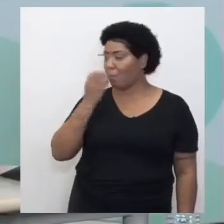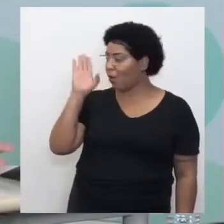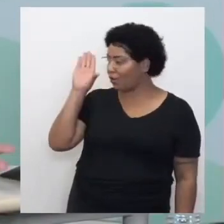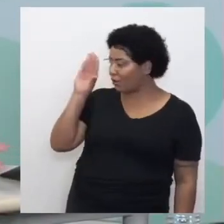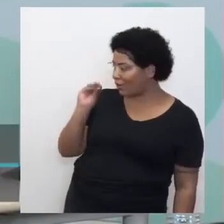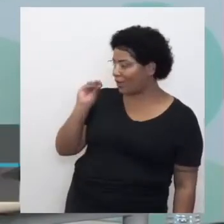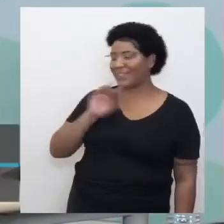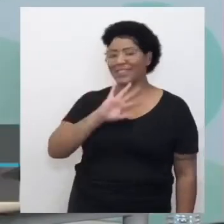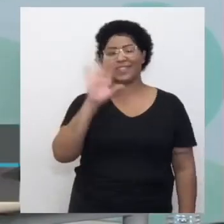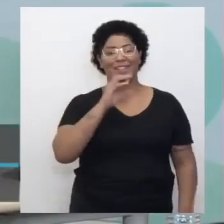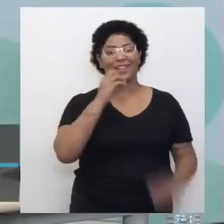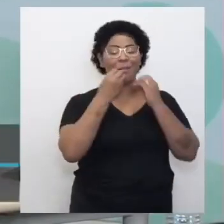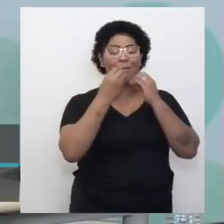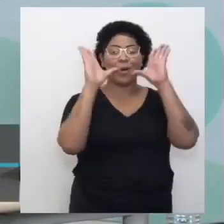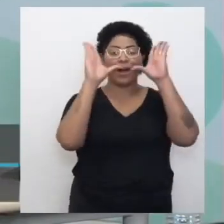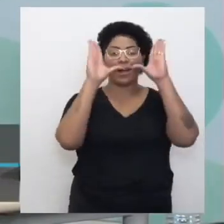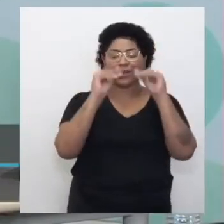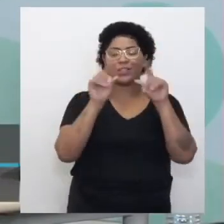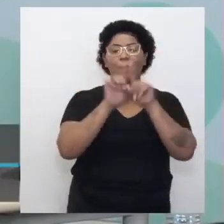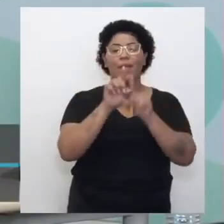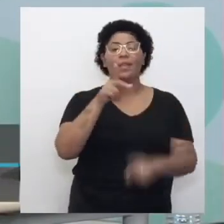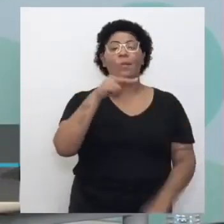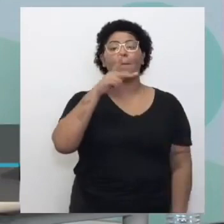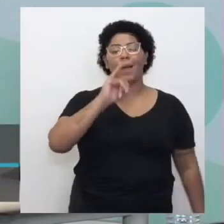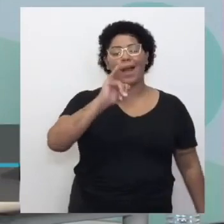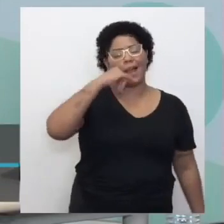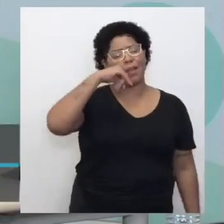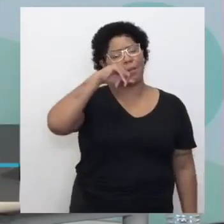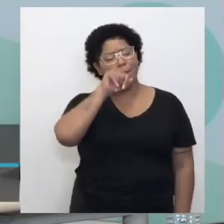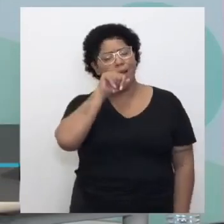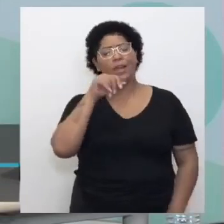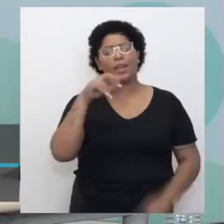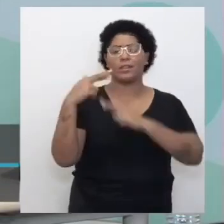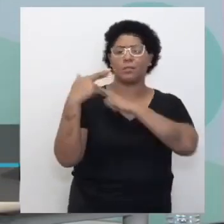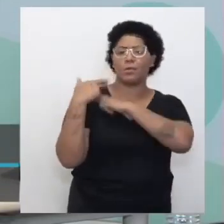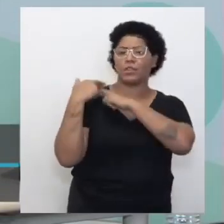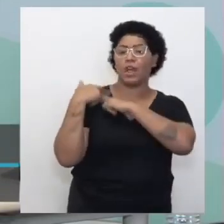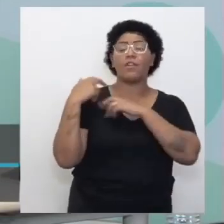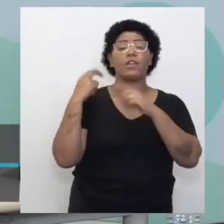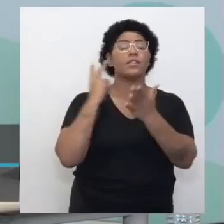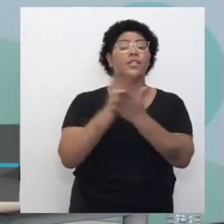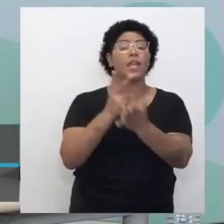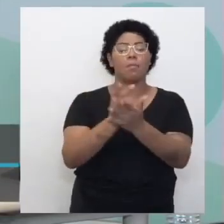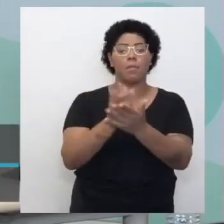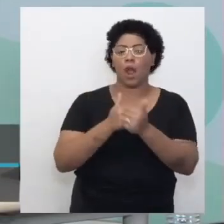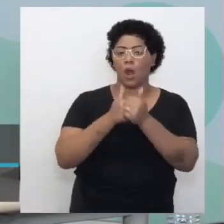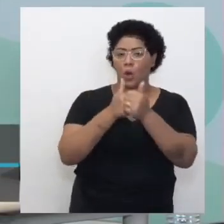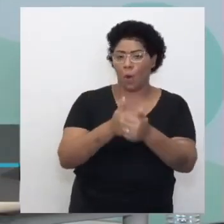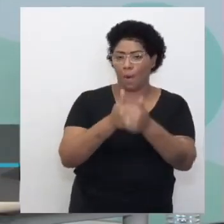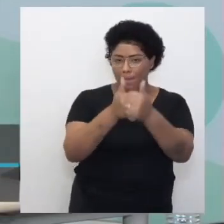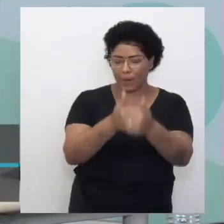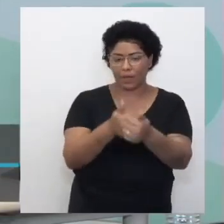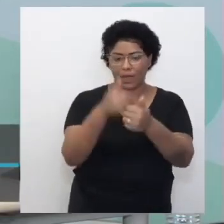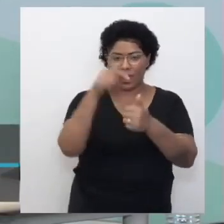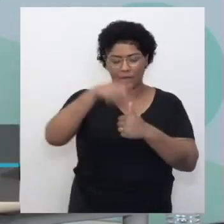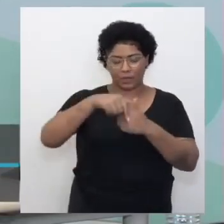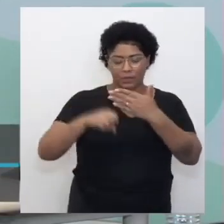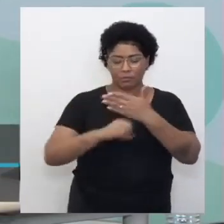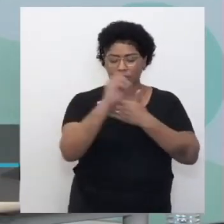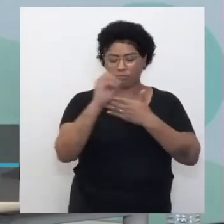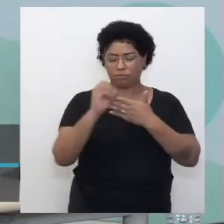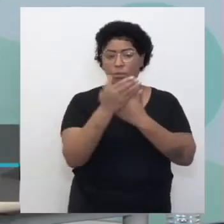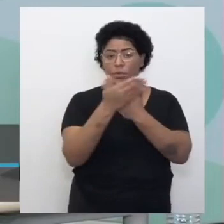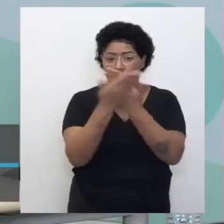alunos, professores, pais e responsáveis que sempre acompanham as nossas aulas aqui no Centro de Mídias. Isso mesmo, participem da